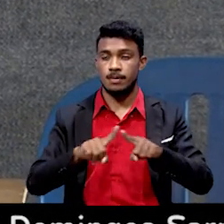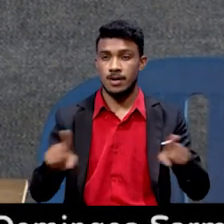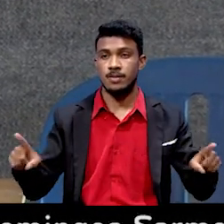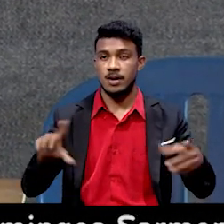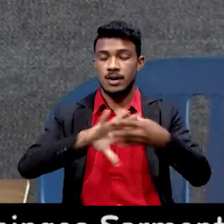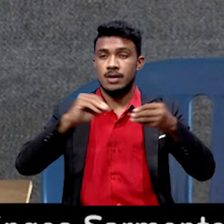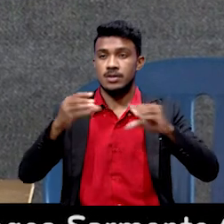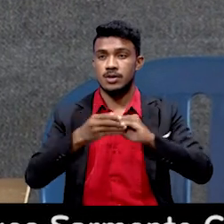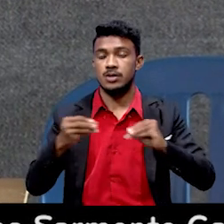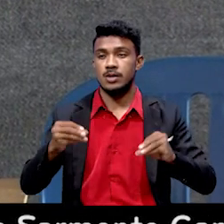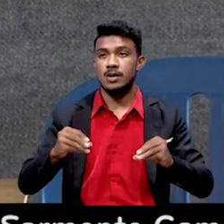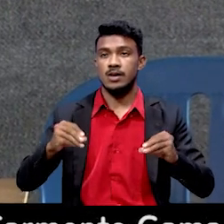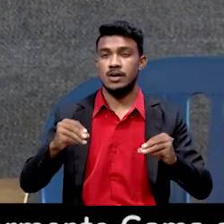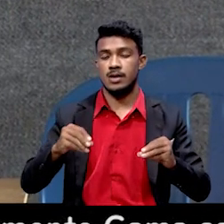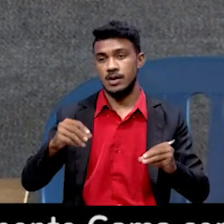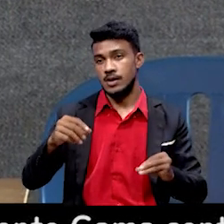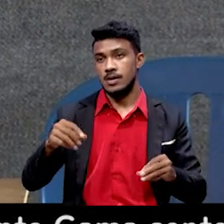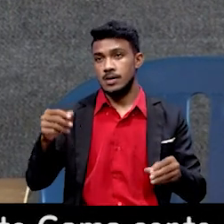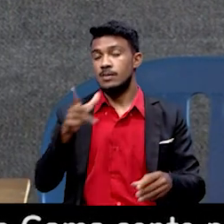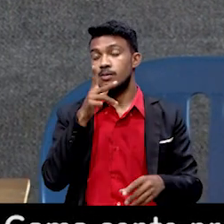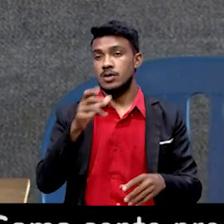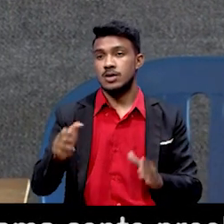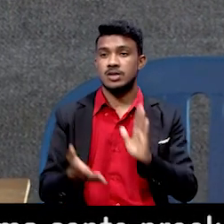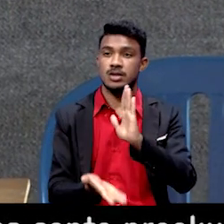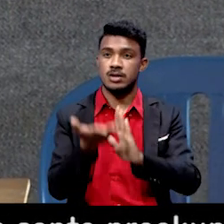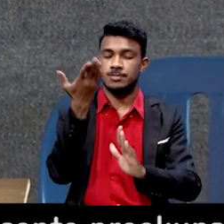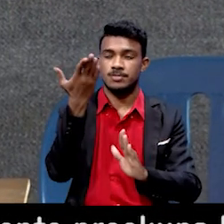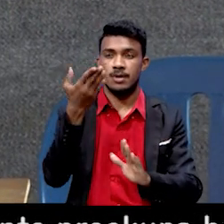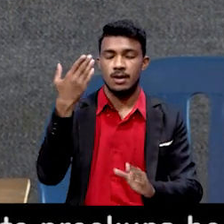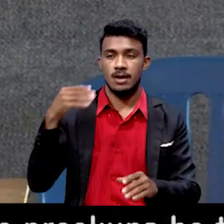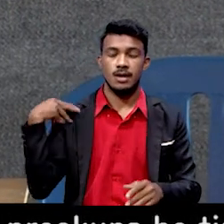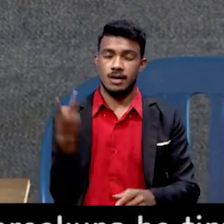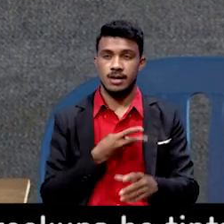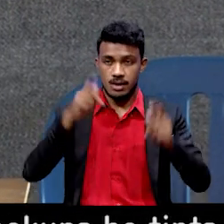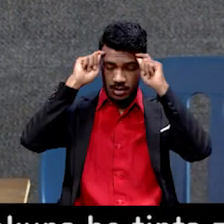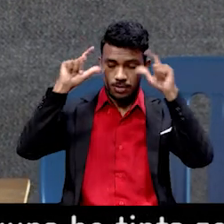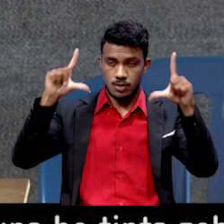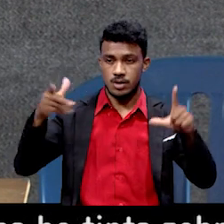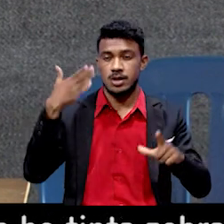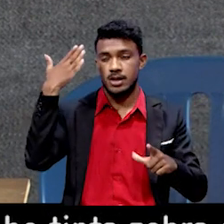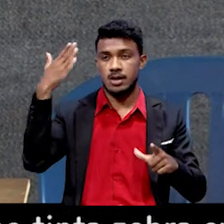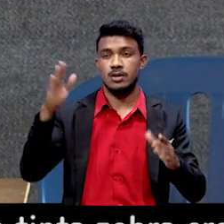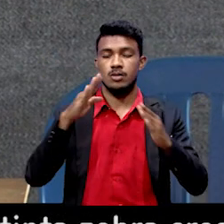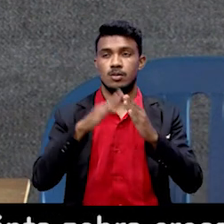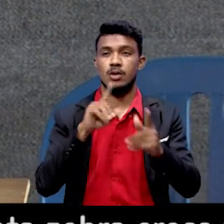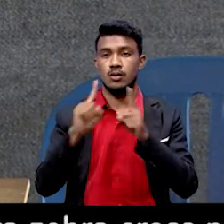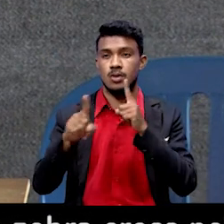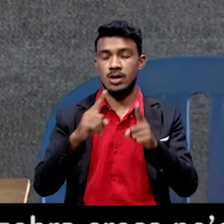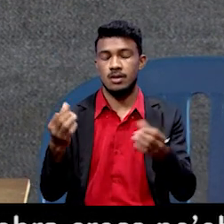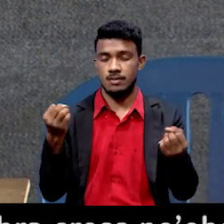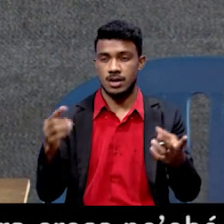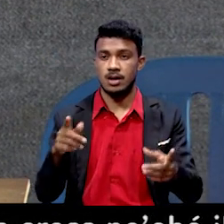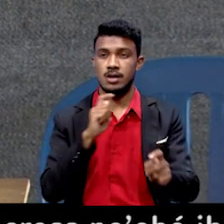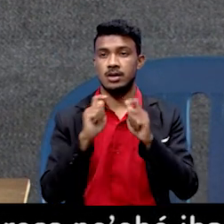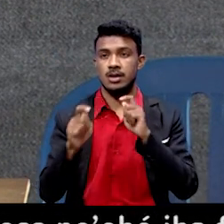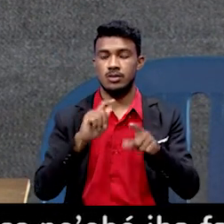asli. Também, ita timor, né, que uma né, colhe até uma barra ali. Só é uma vez uma colhe português, será uma colhe.